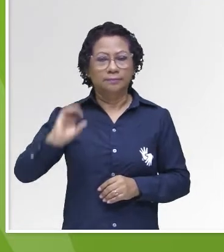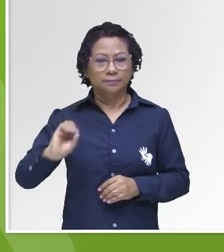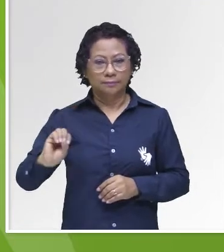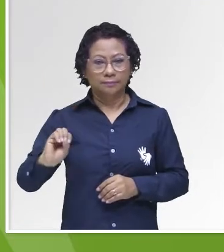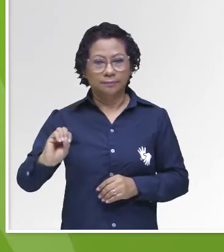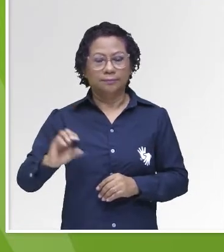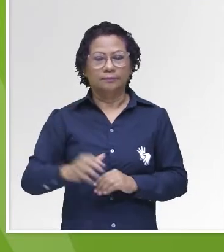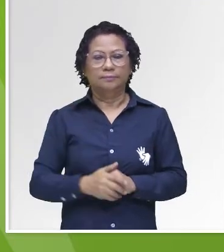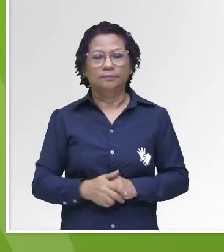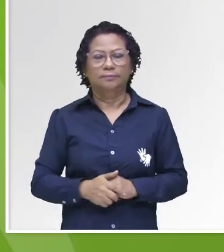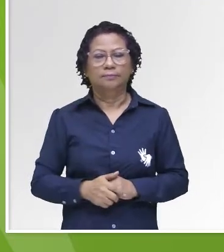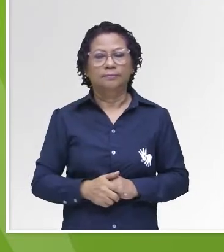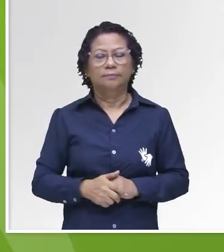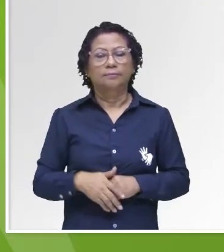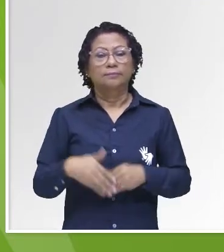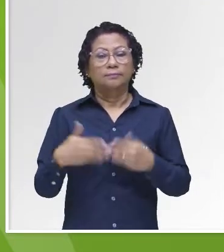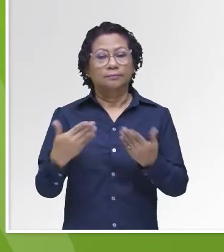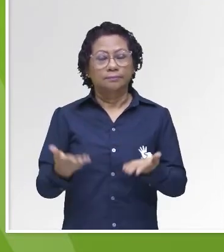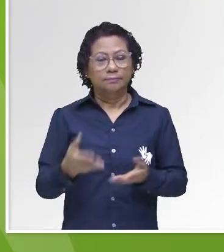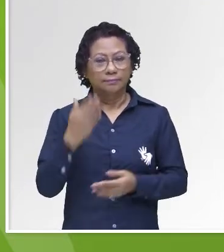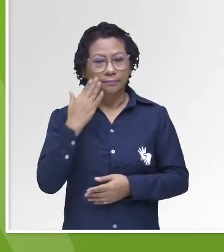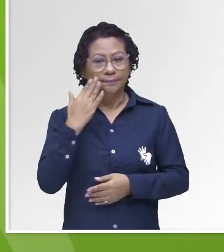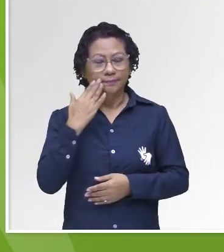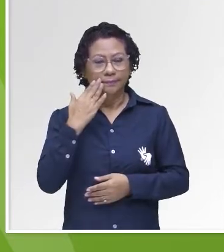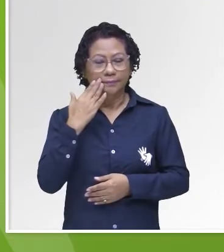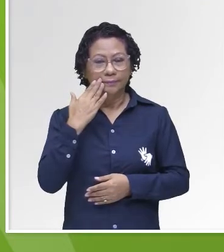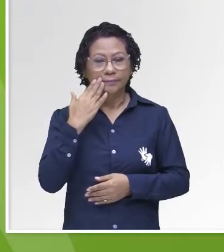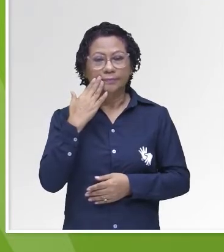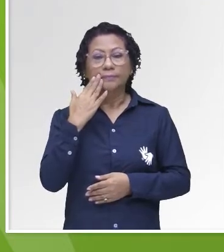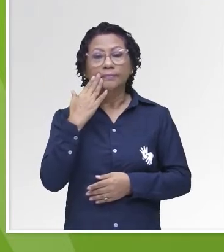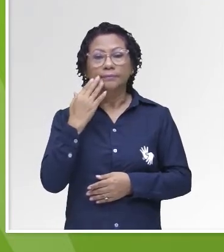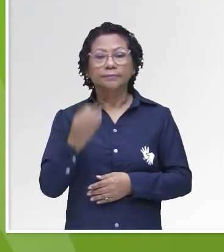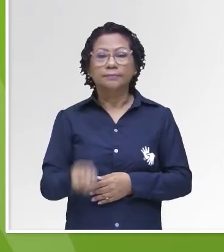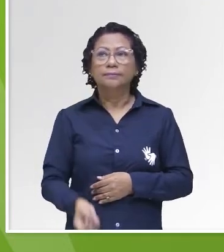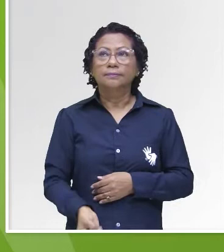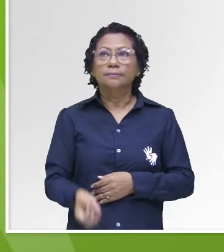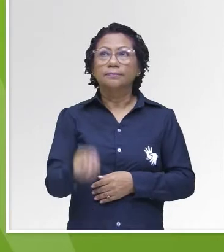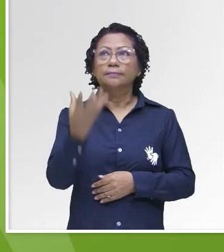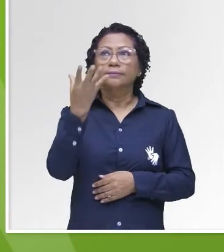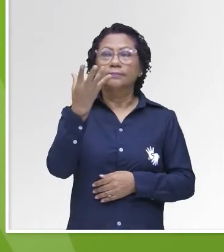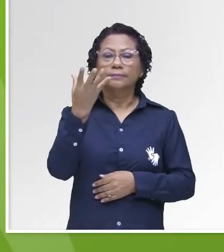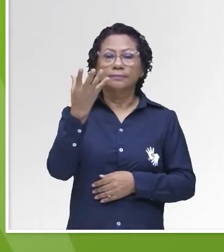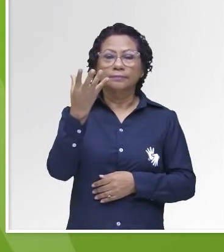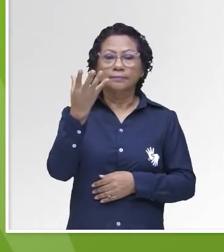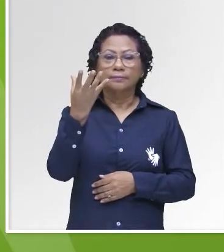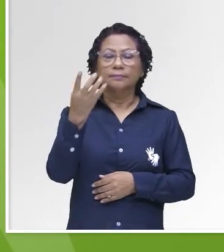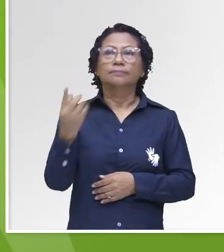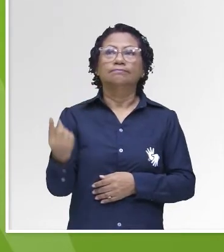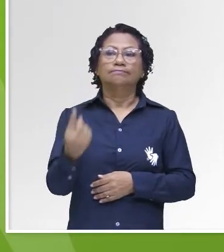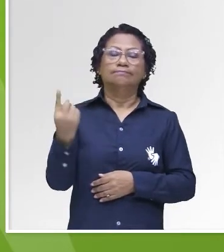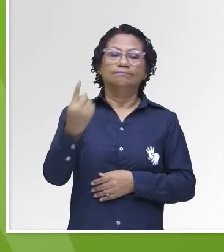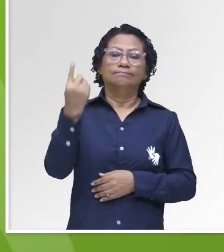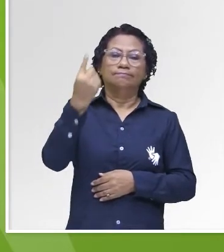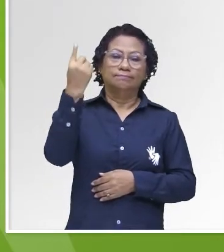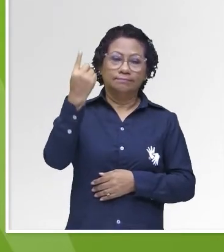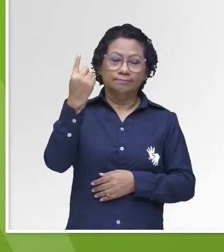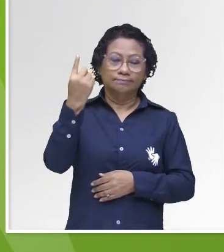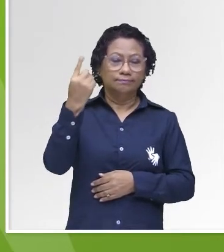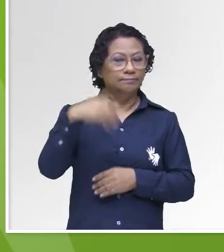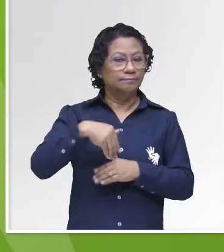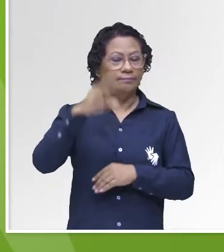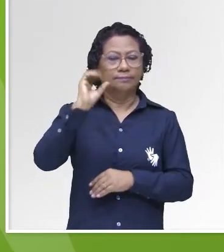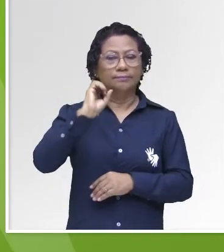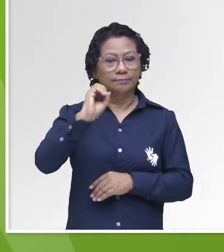Do lançamento vertical, nós vimos que a velocidade inicial tem que ser maior que zero, não é verdade? Tem que